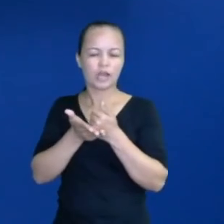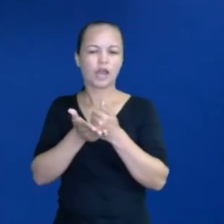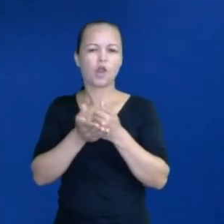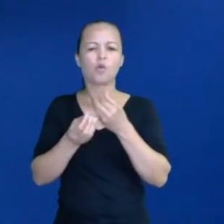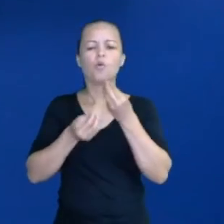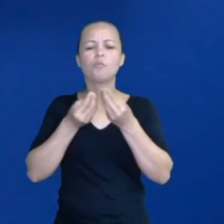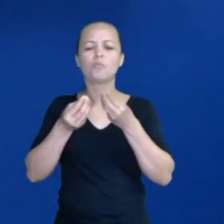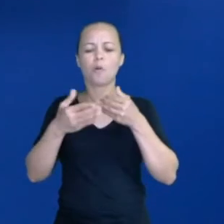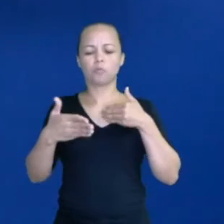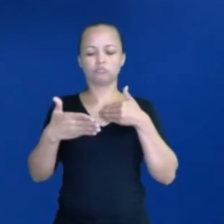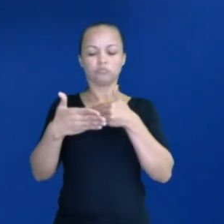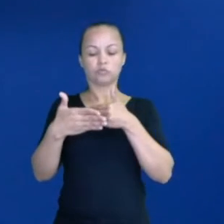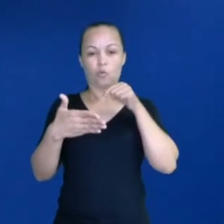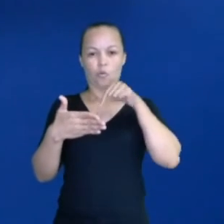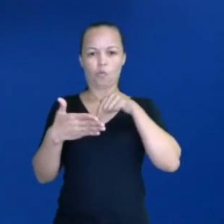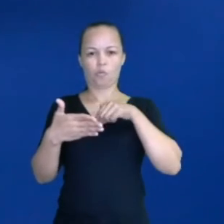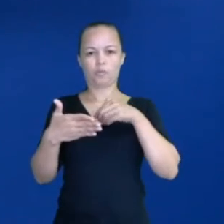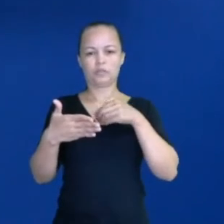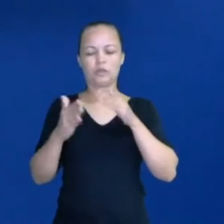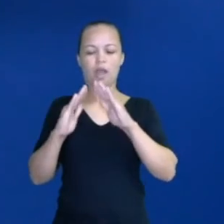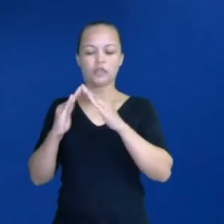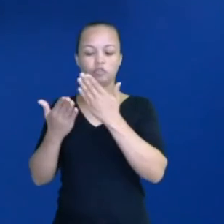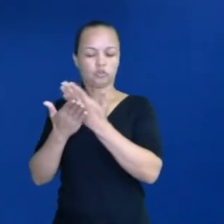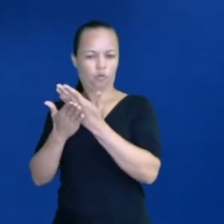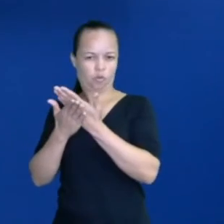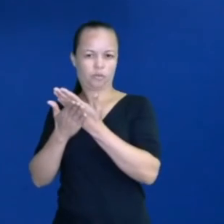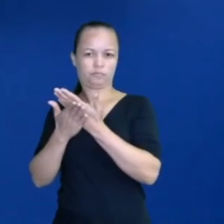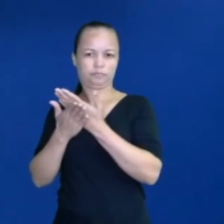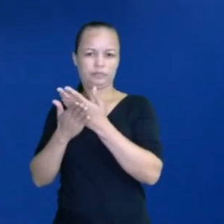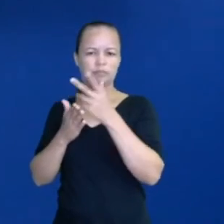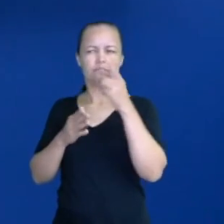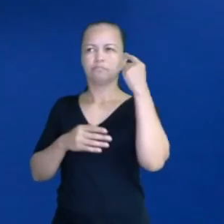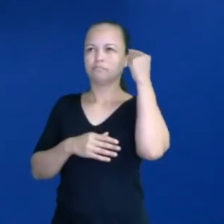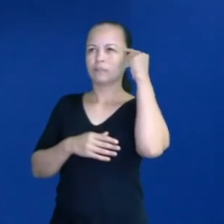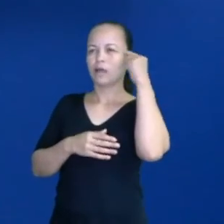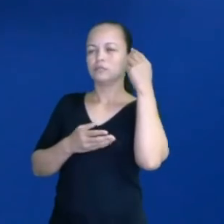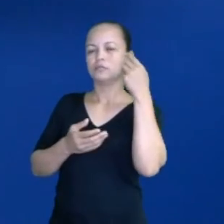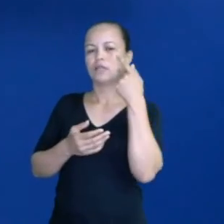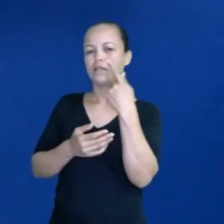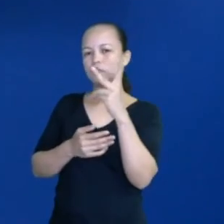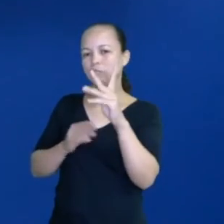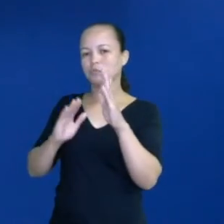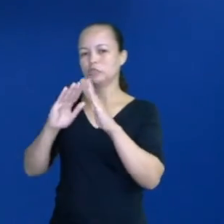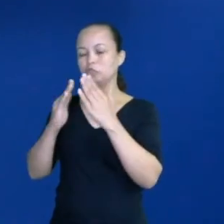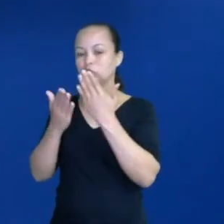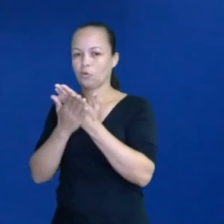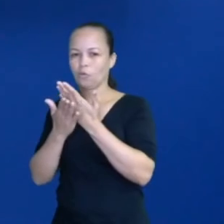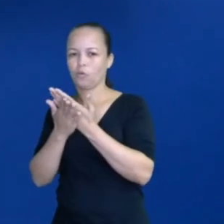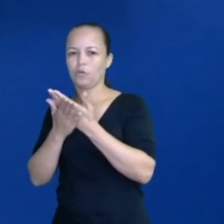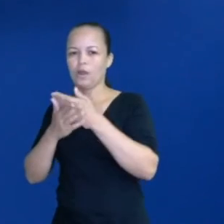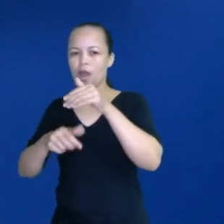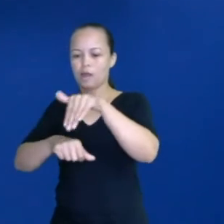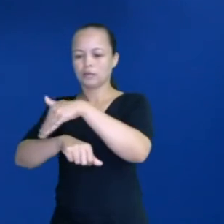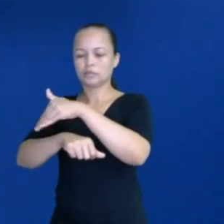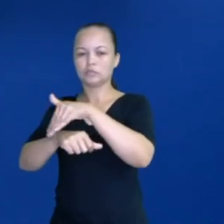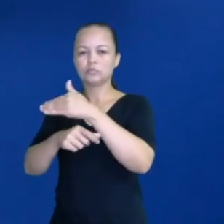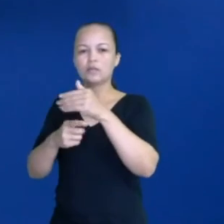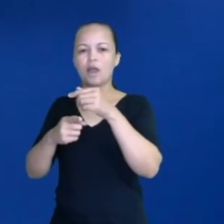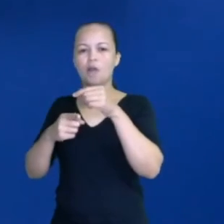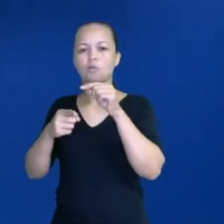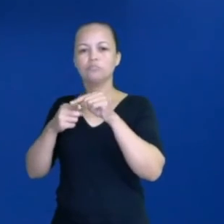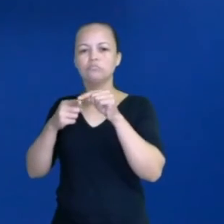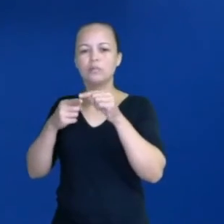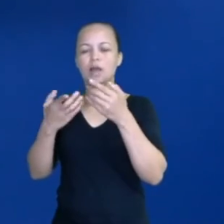como ponto de partida, a escola. Imagine sua escola no seu bairro, certo? Onde você foi